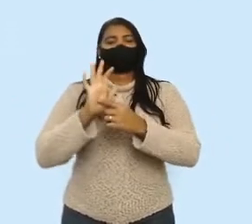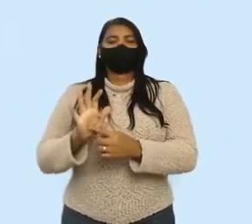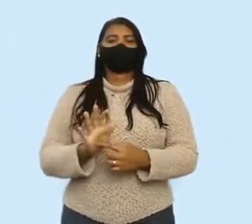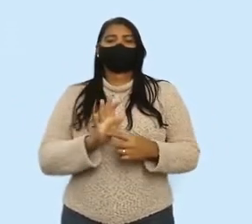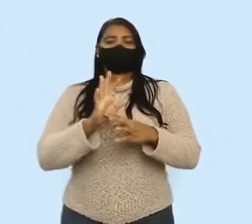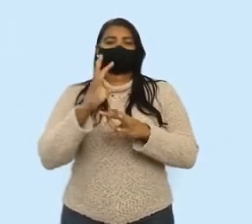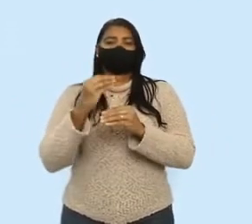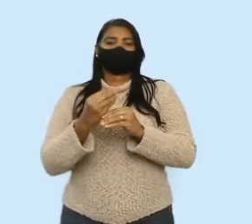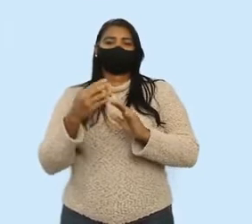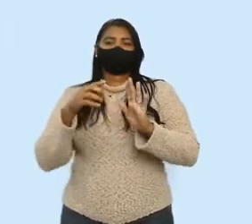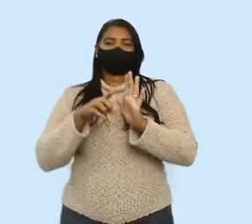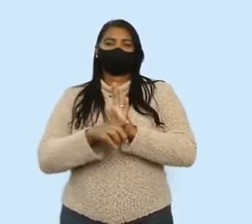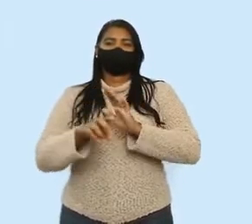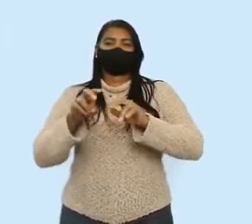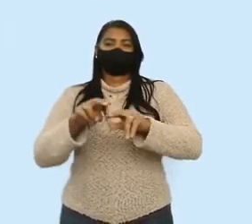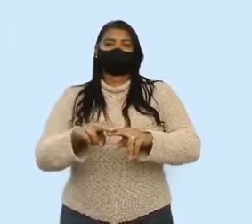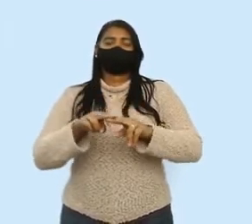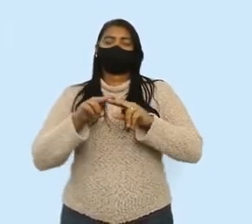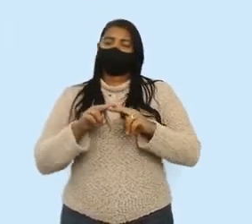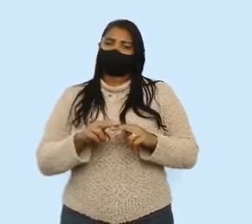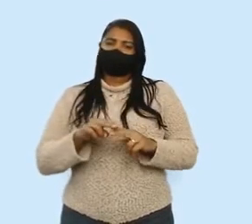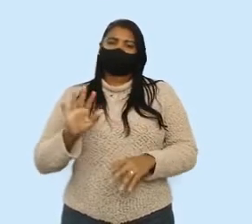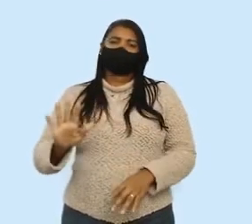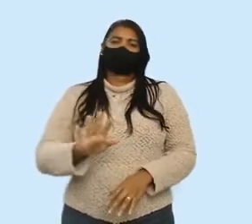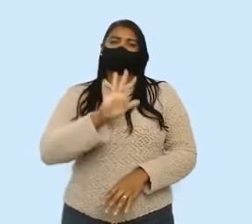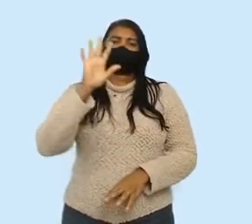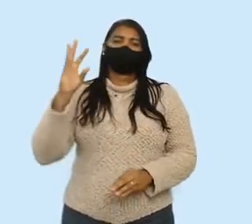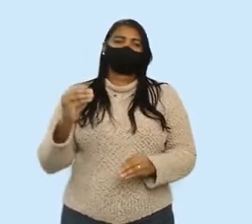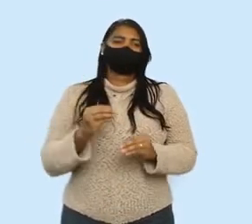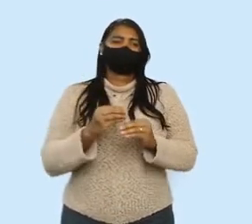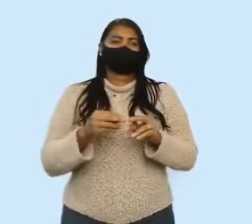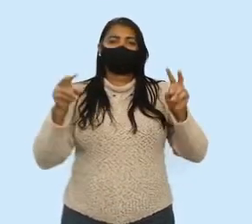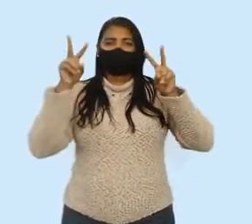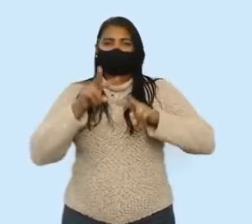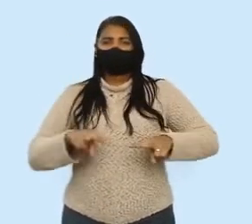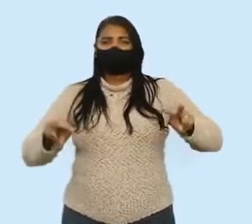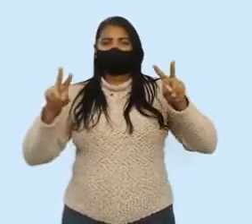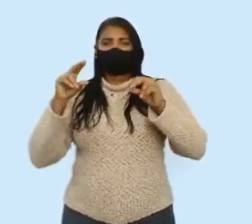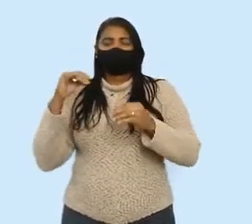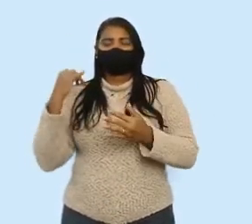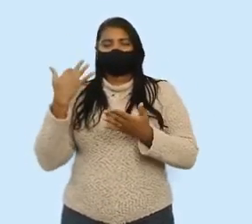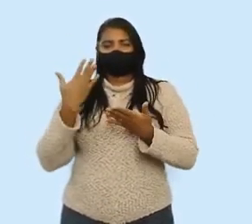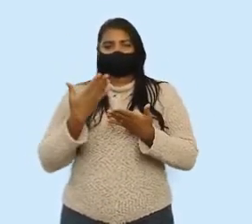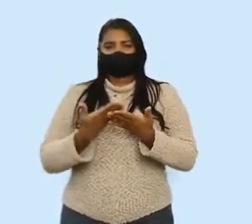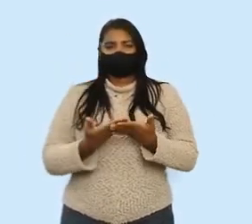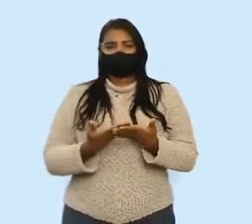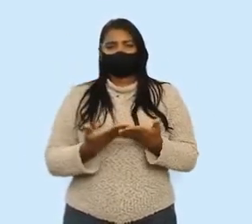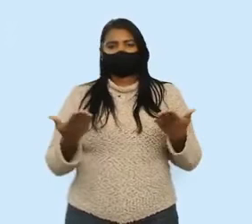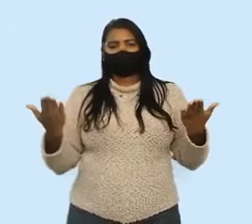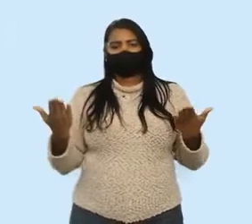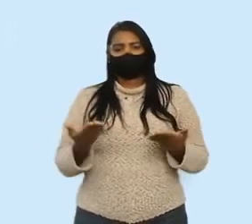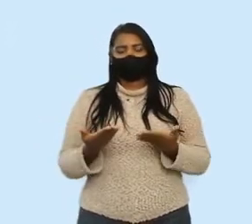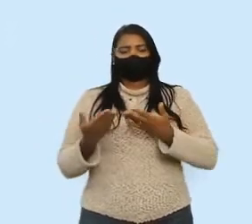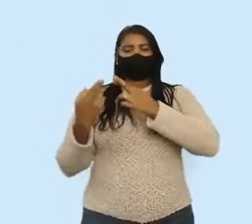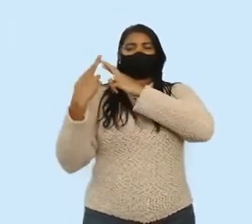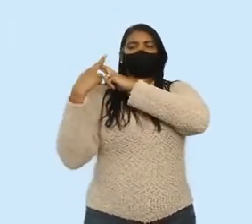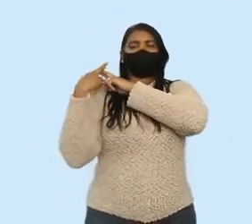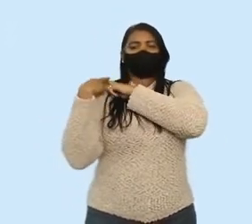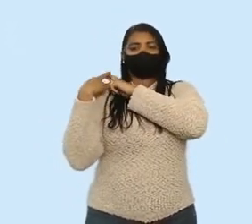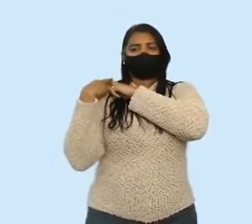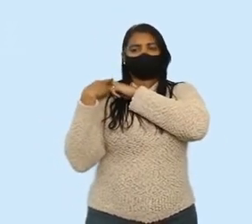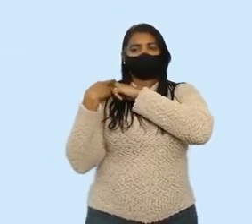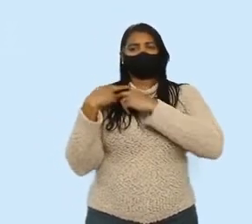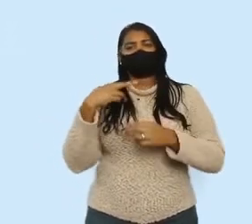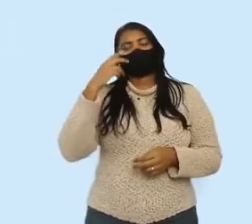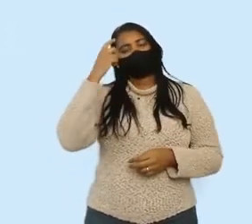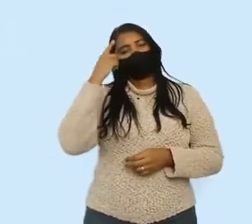essa questão. E por isso que a mão de obra nacional, na visão de muitos da época, ele estava comprometido, ele precisava